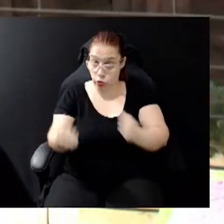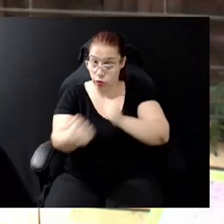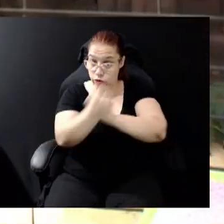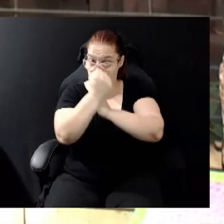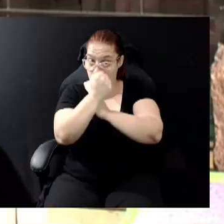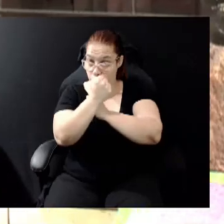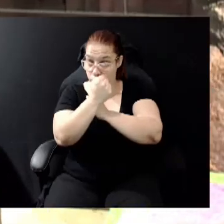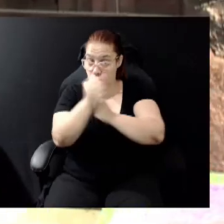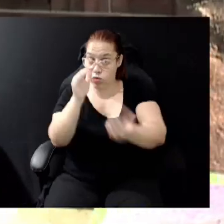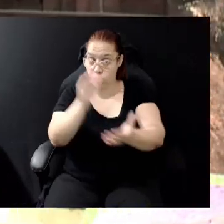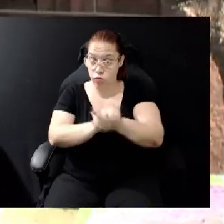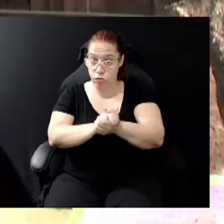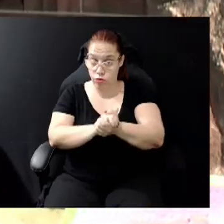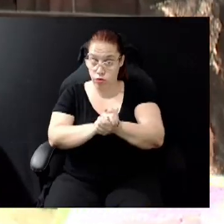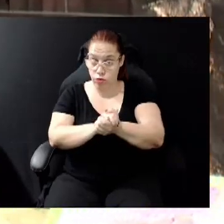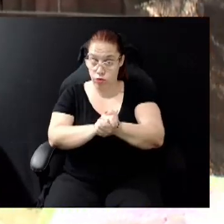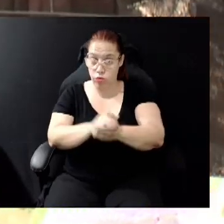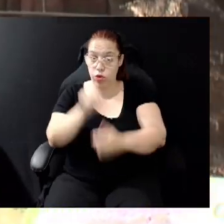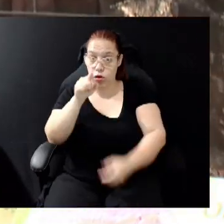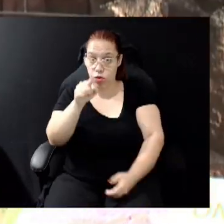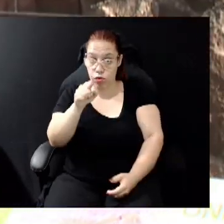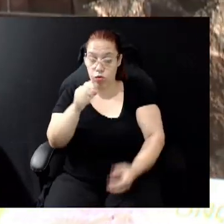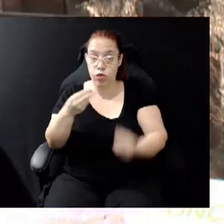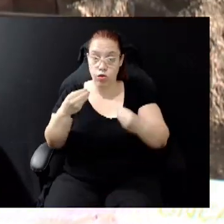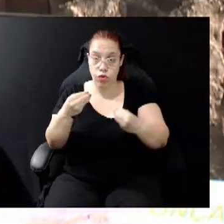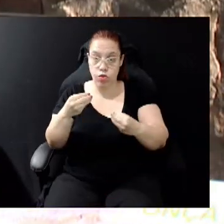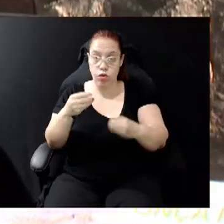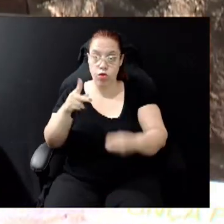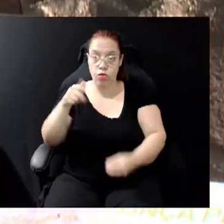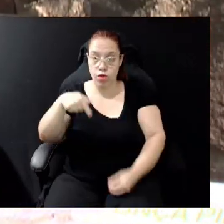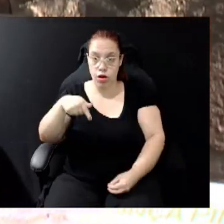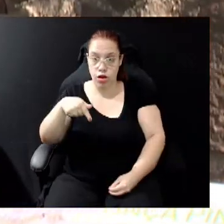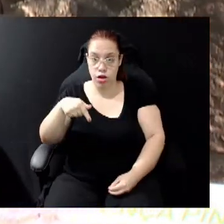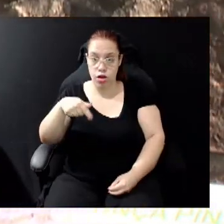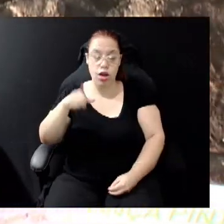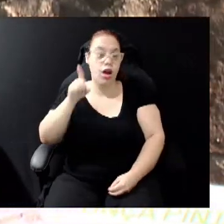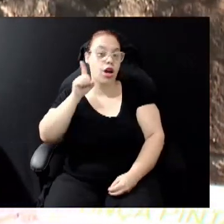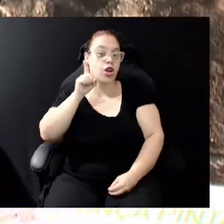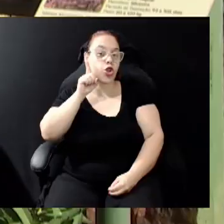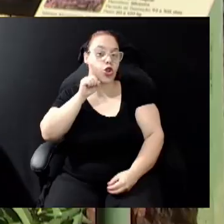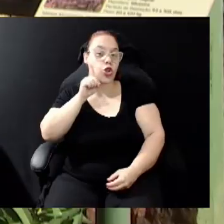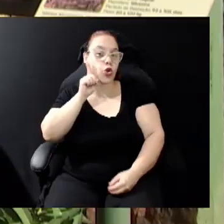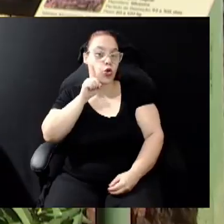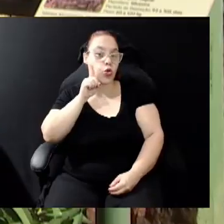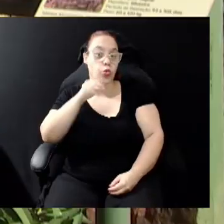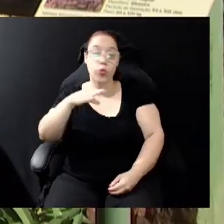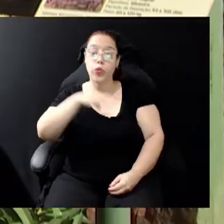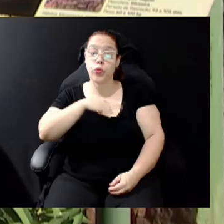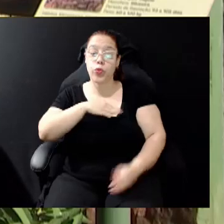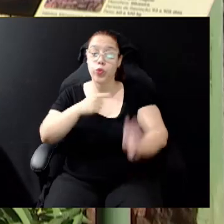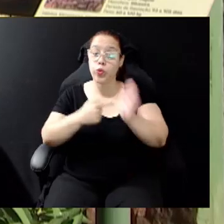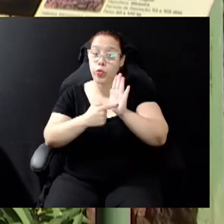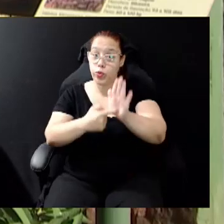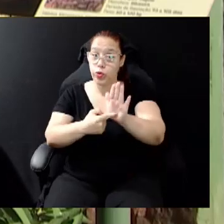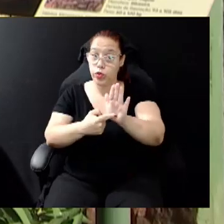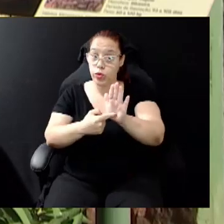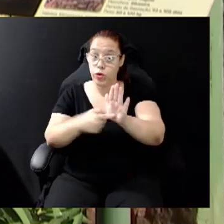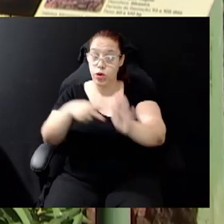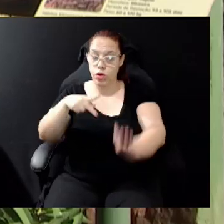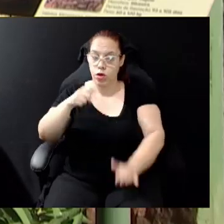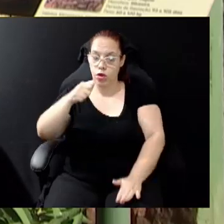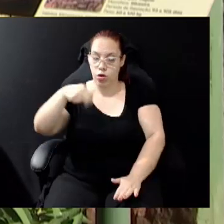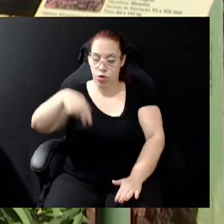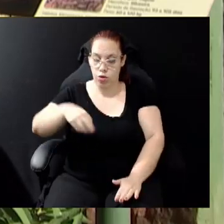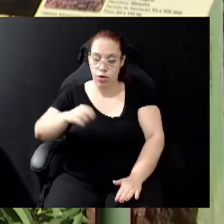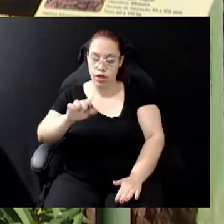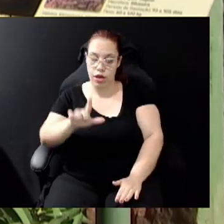casais. Esse é o caso do Parque Ecológico de Americana, que tem essa proposta. Pantanal, ele é um macho, né?